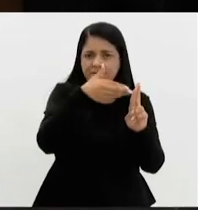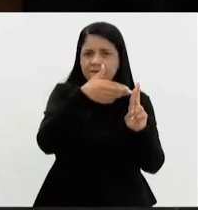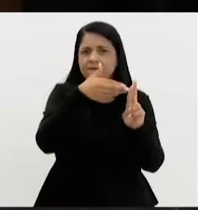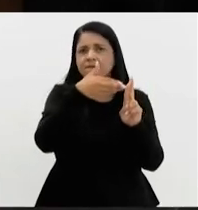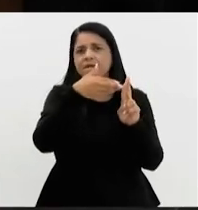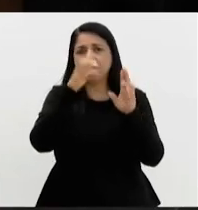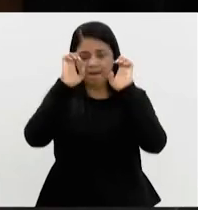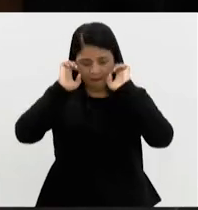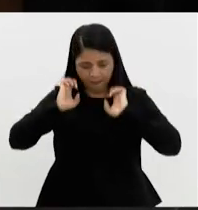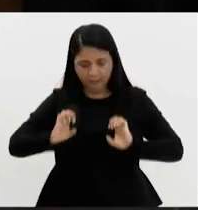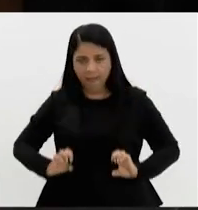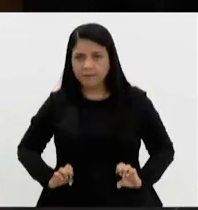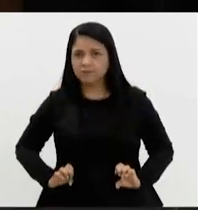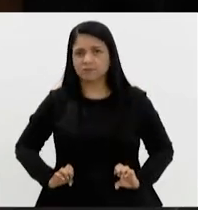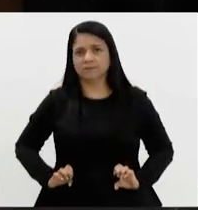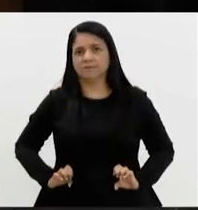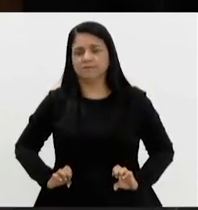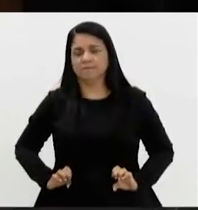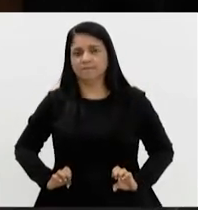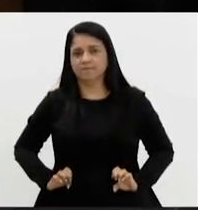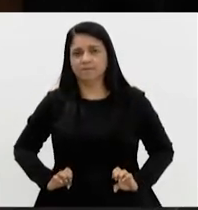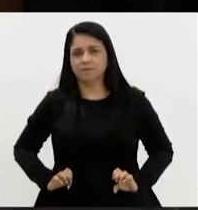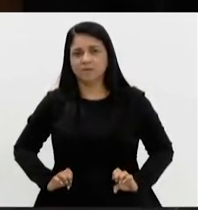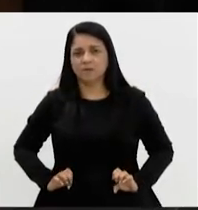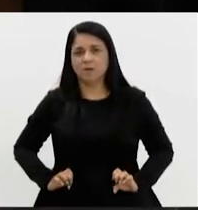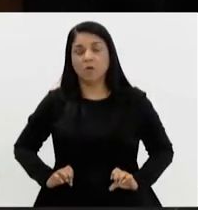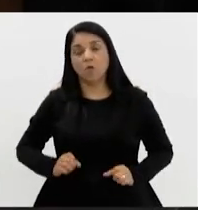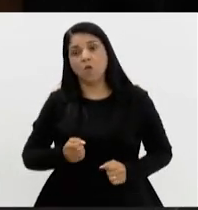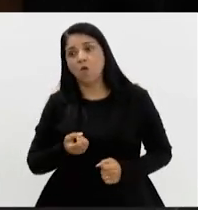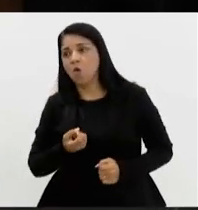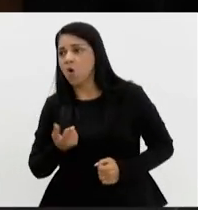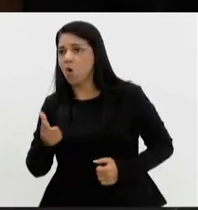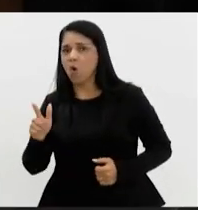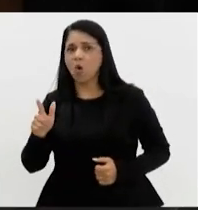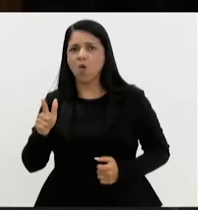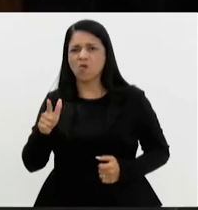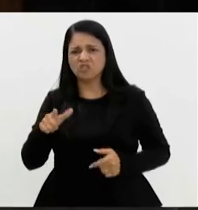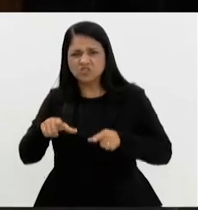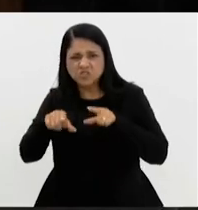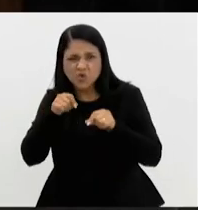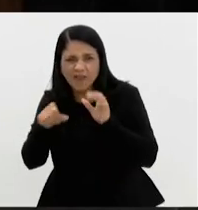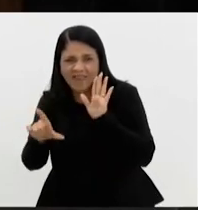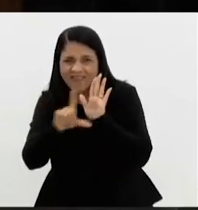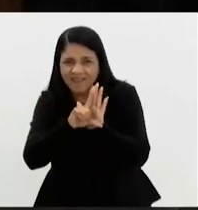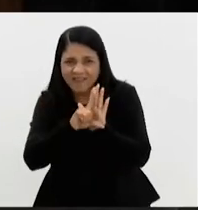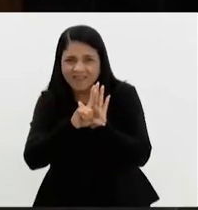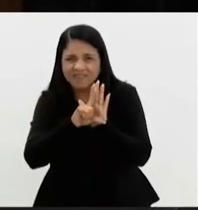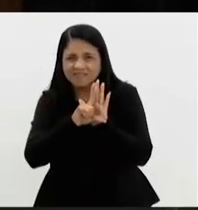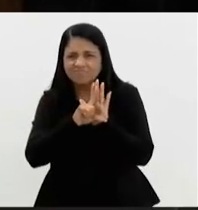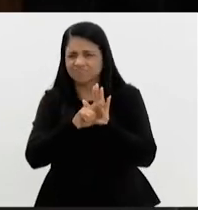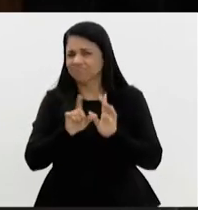invés de optar por um uma legislação mais estanque mas